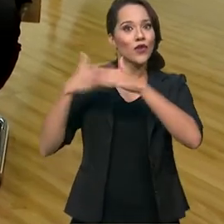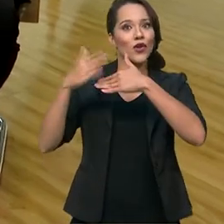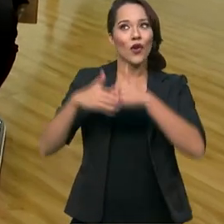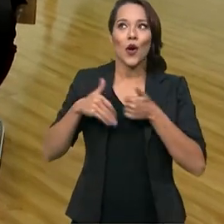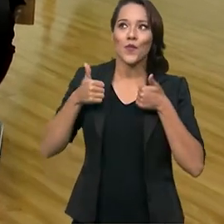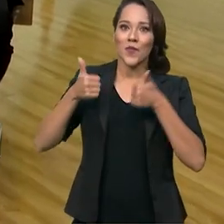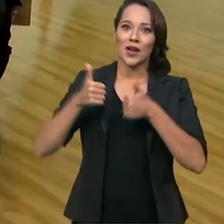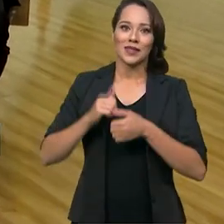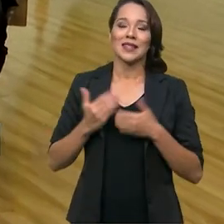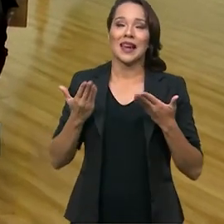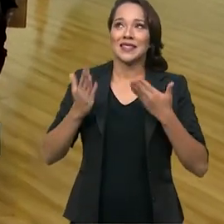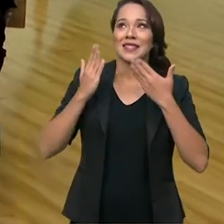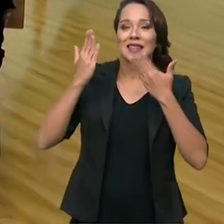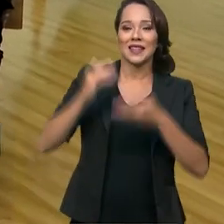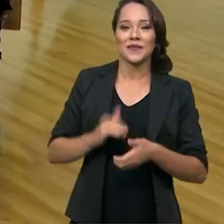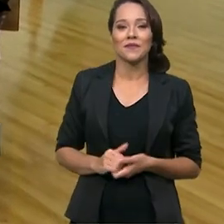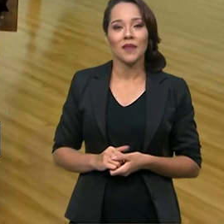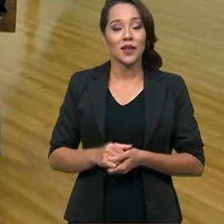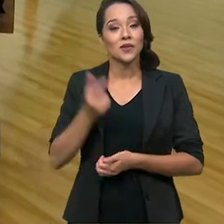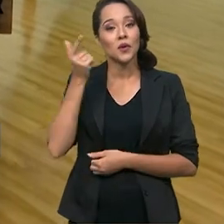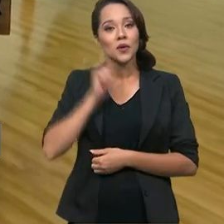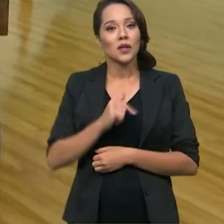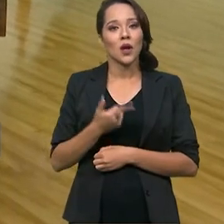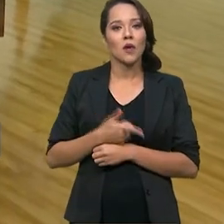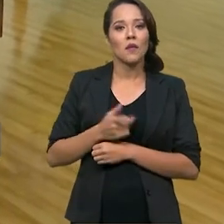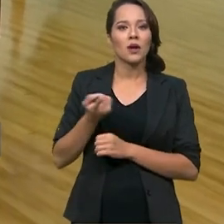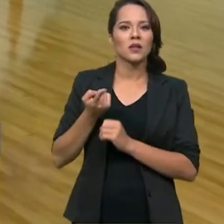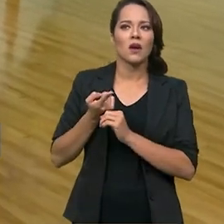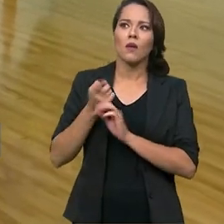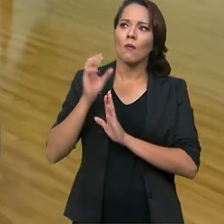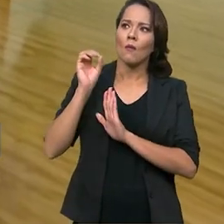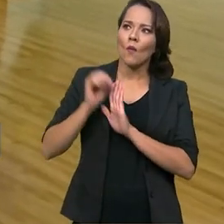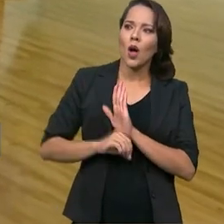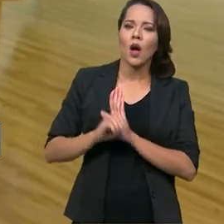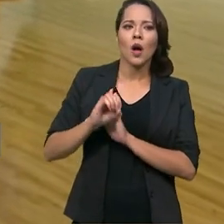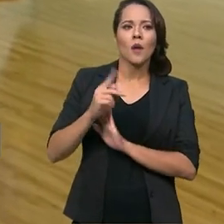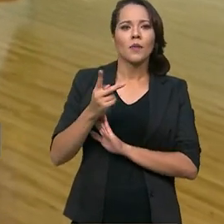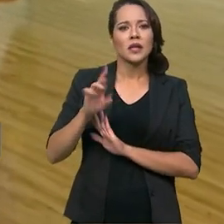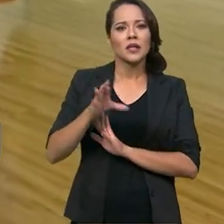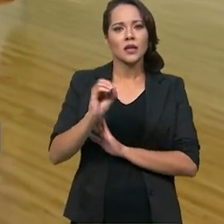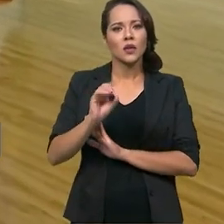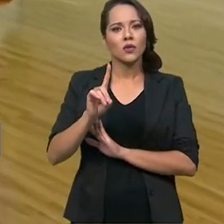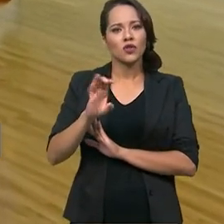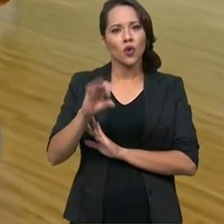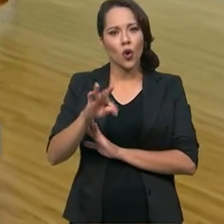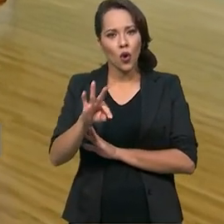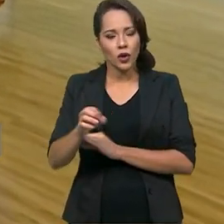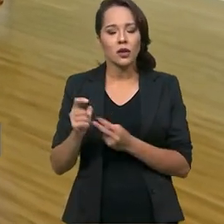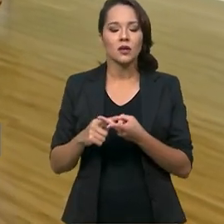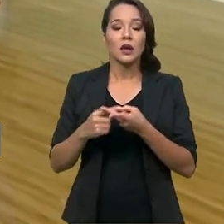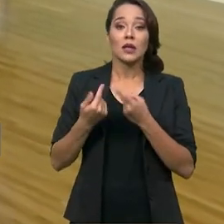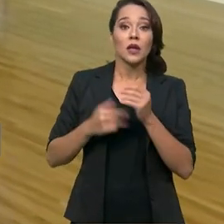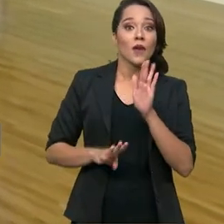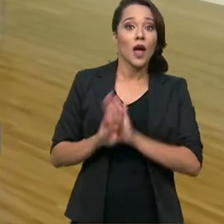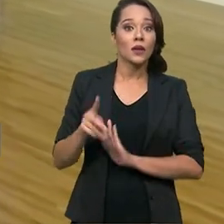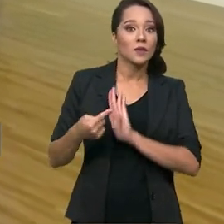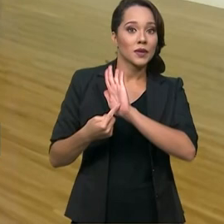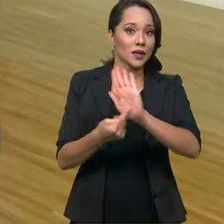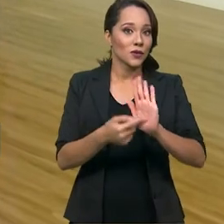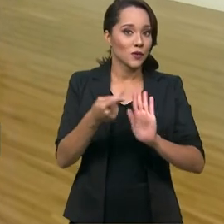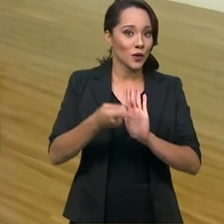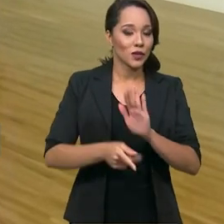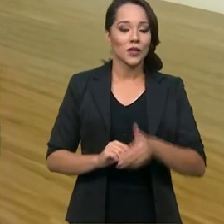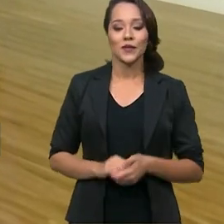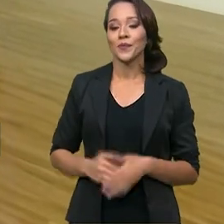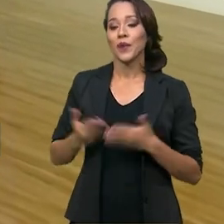bastante. Esse ano, de fato, nós conseguimos zerar a prestação de contas, nós conseguimos ter recorde na apresentação de projetos. Né? Hoje